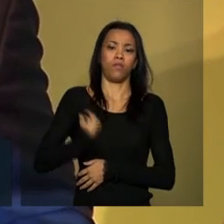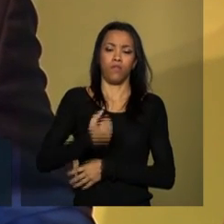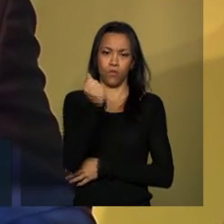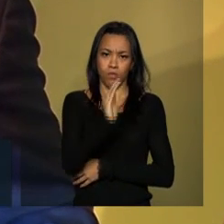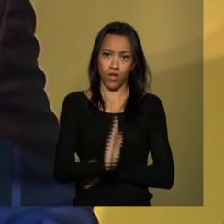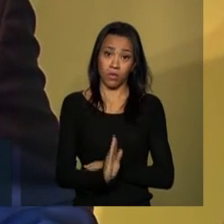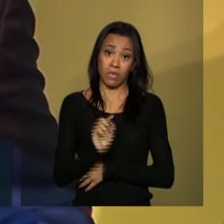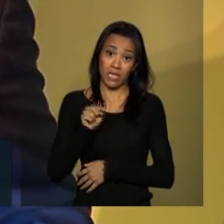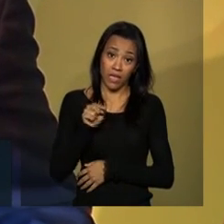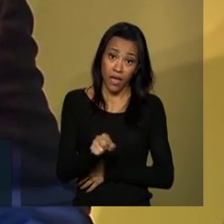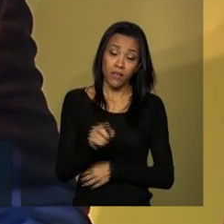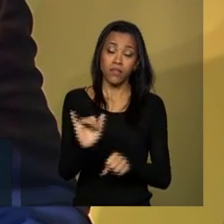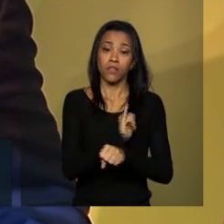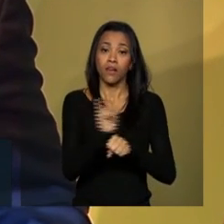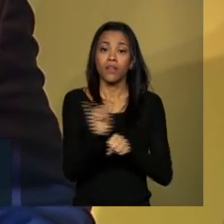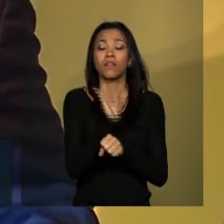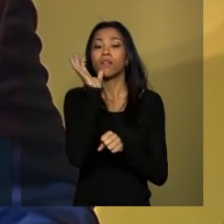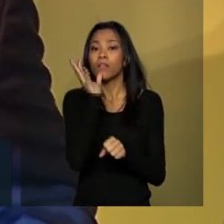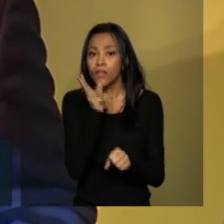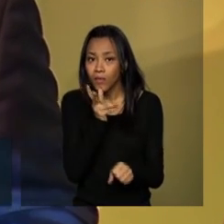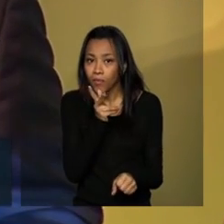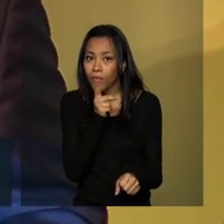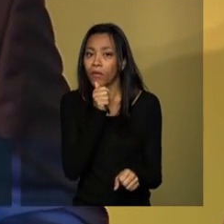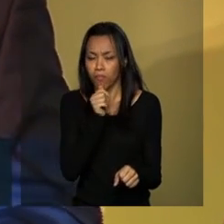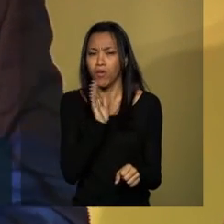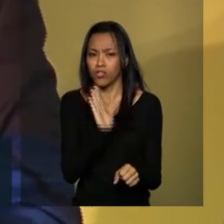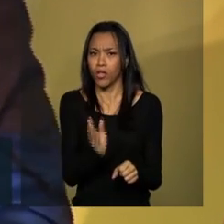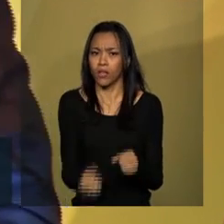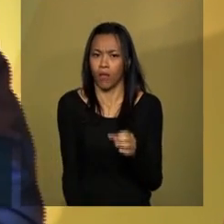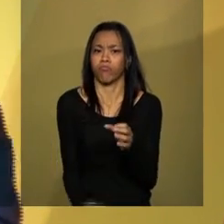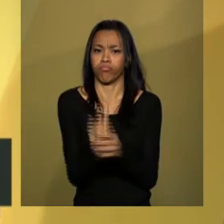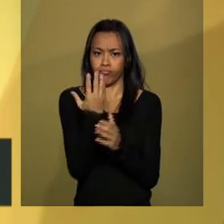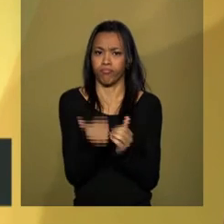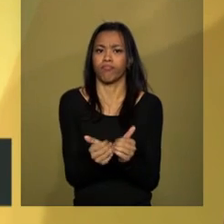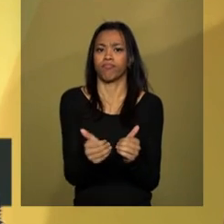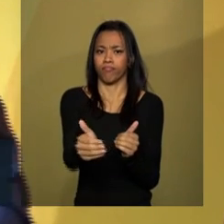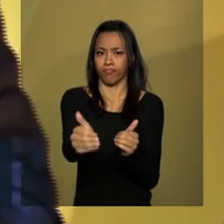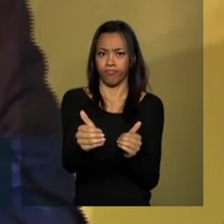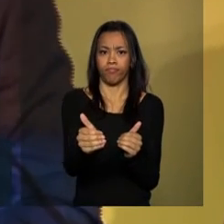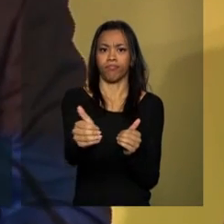se concretizarem, mas estão sendo implementadas.